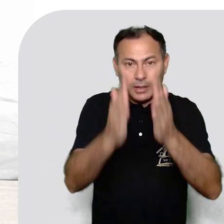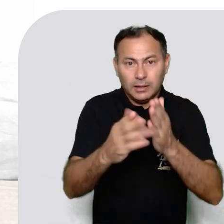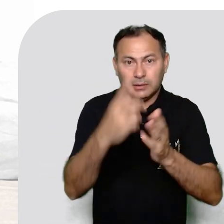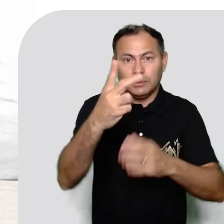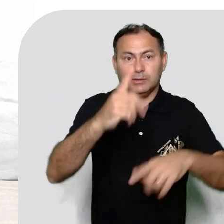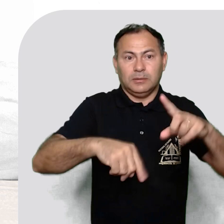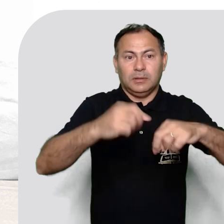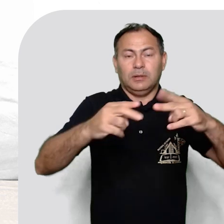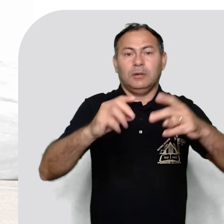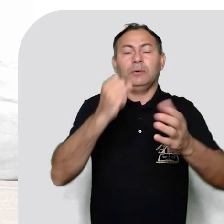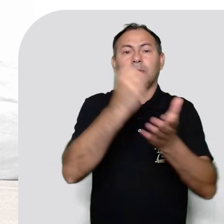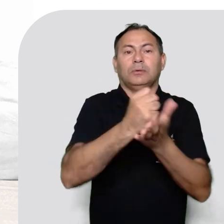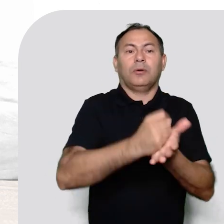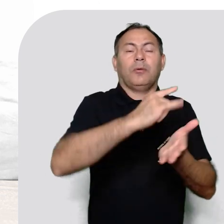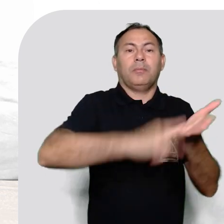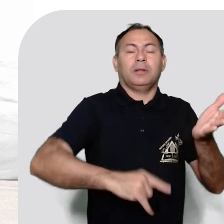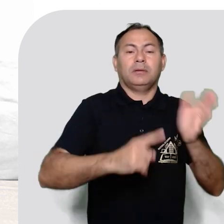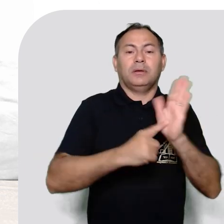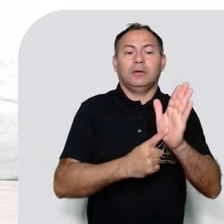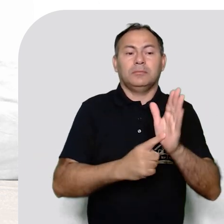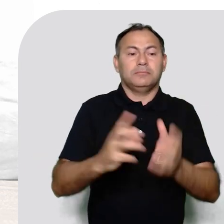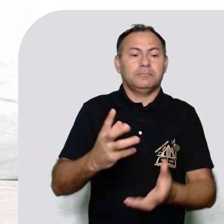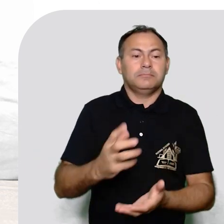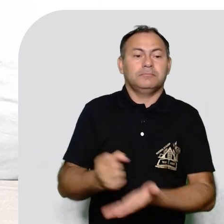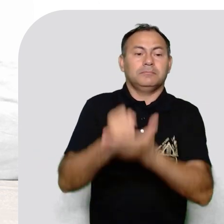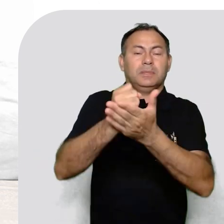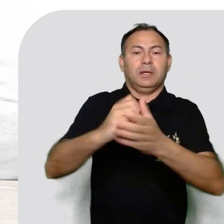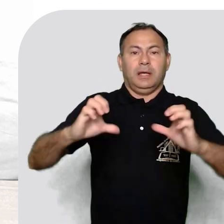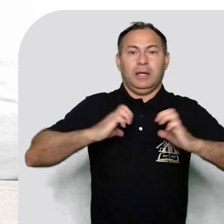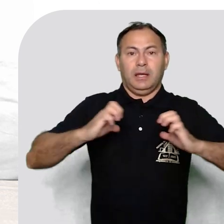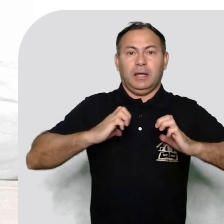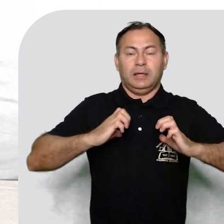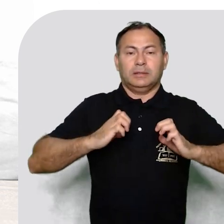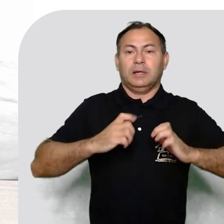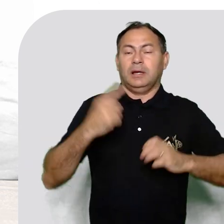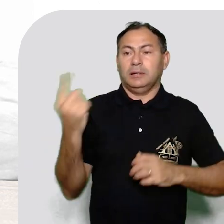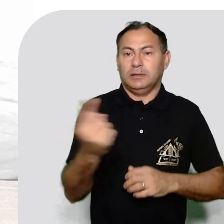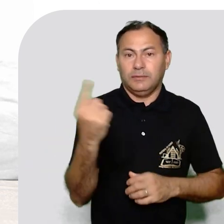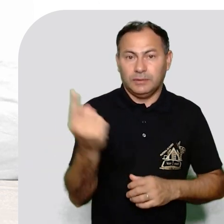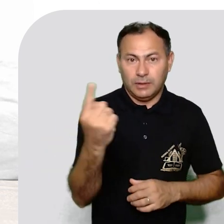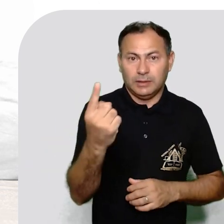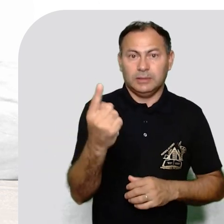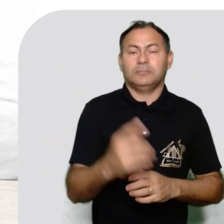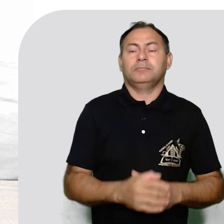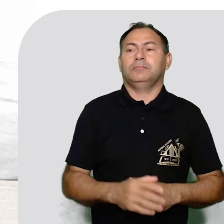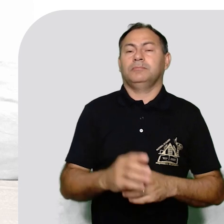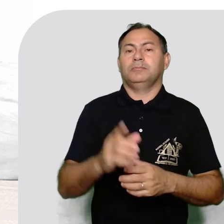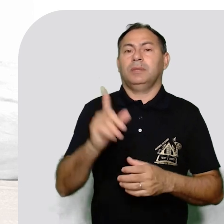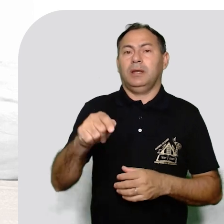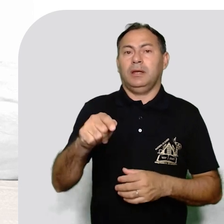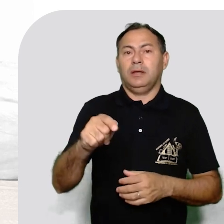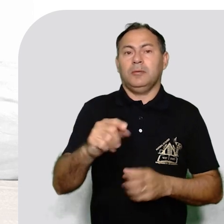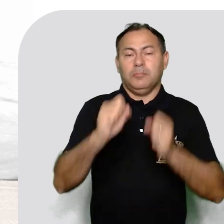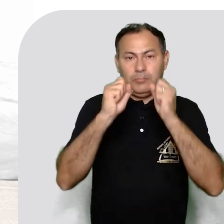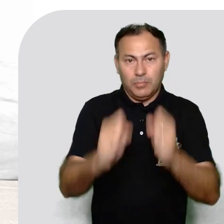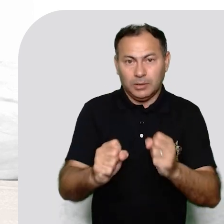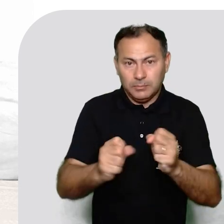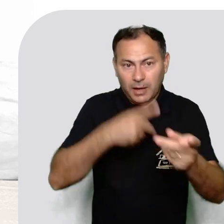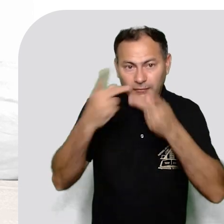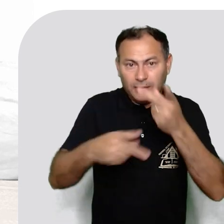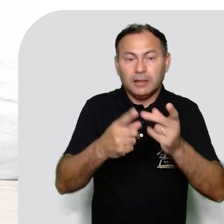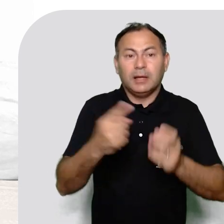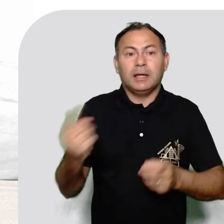dois elementos que o documento apresenta. Uma superação de uma ética individualista. Esse é, podemos dizer,